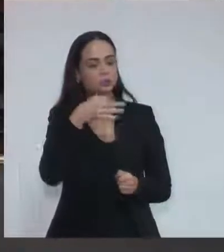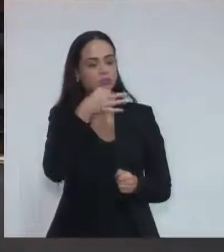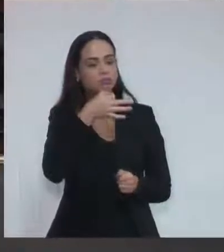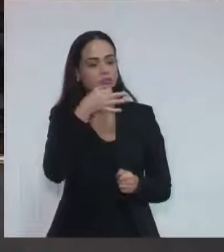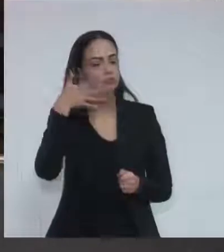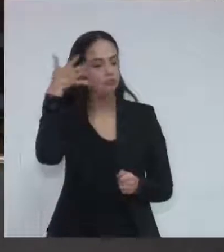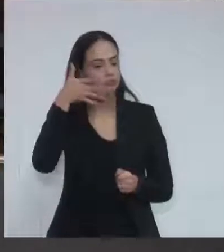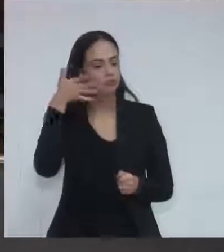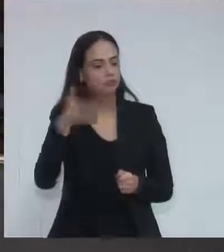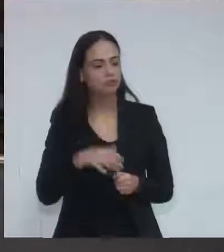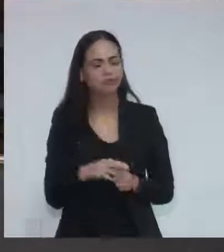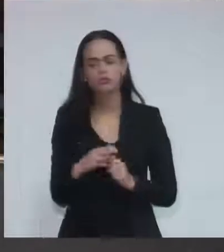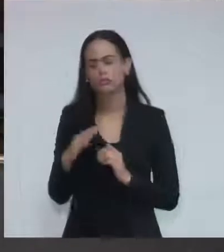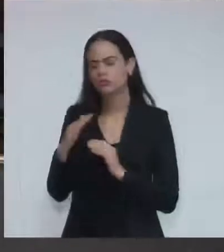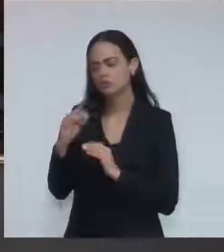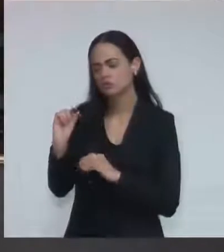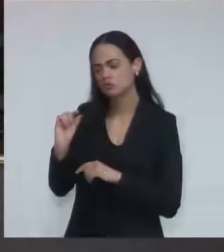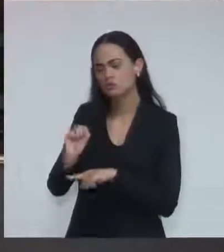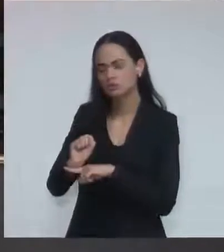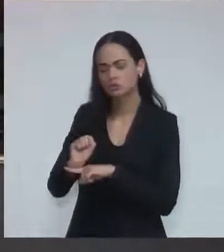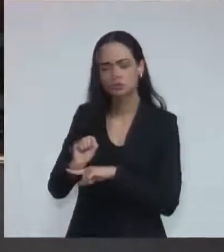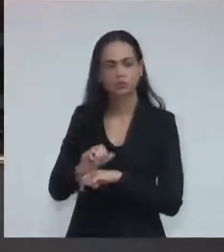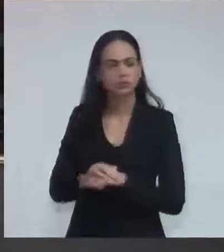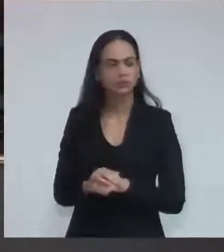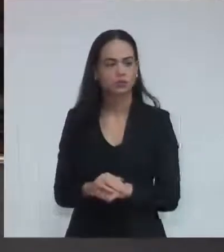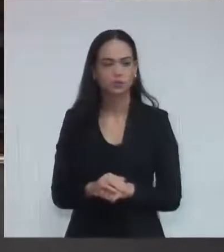Espera só um minuto.